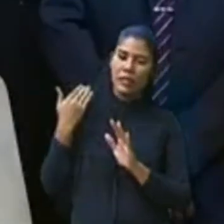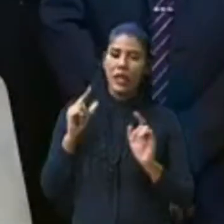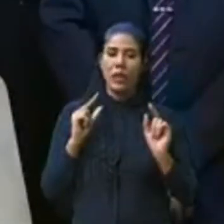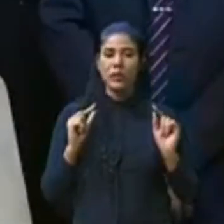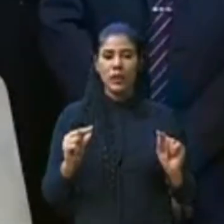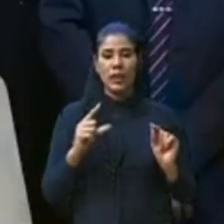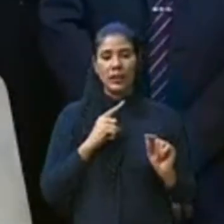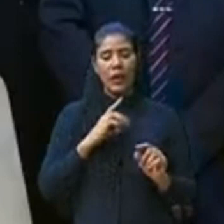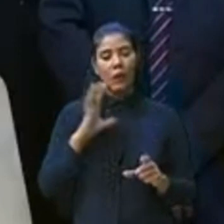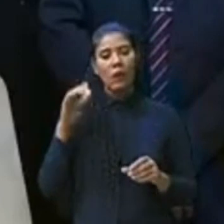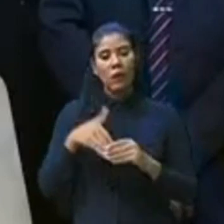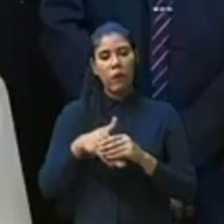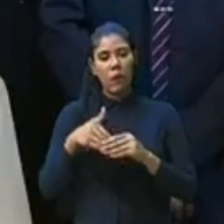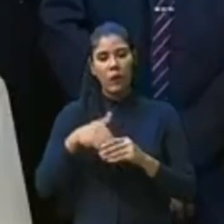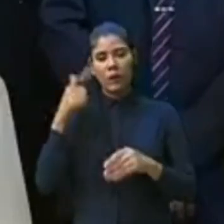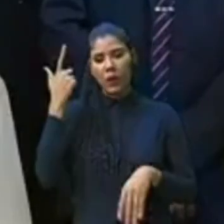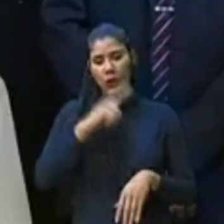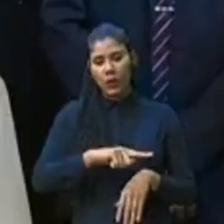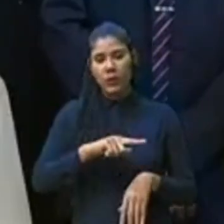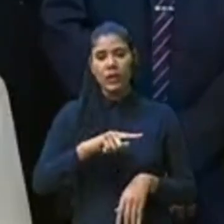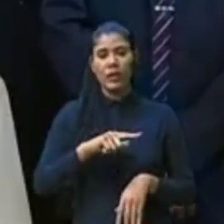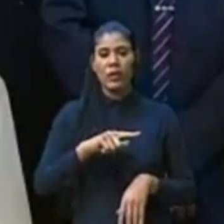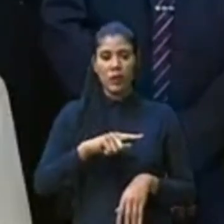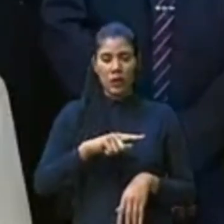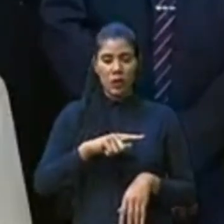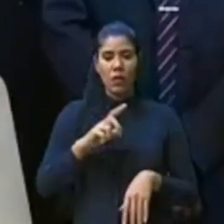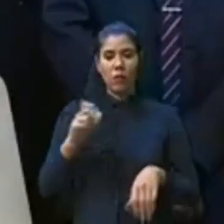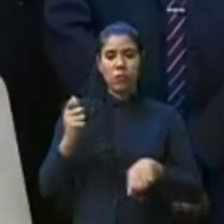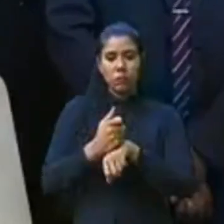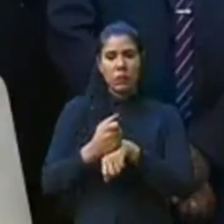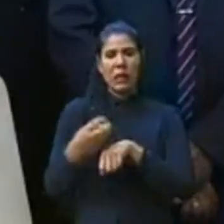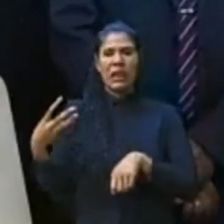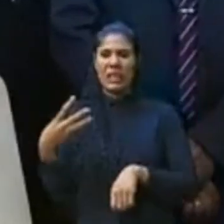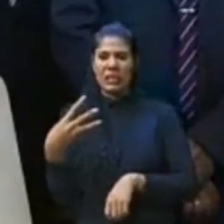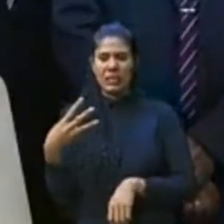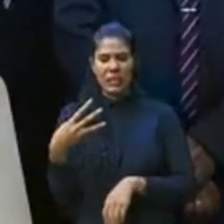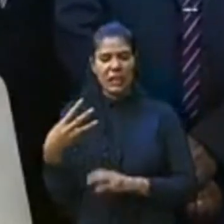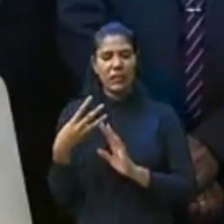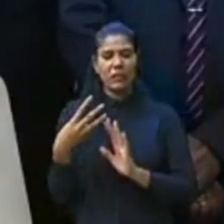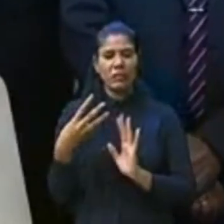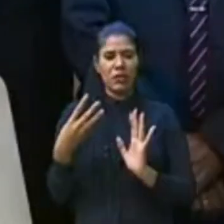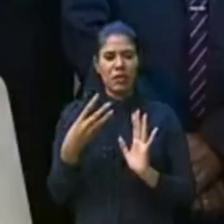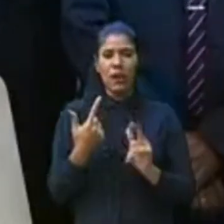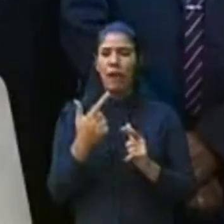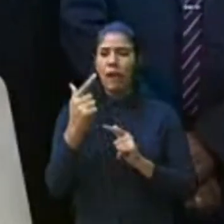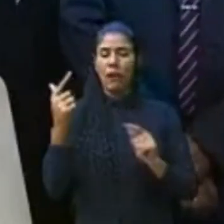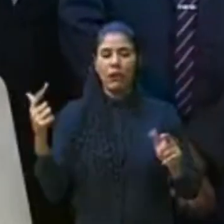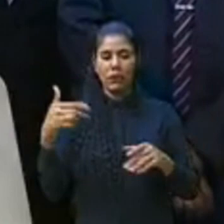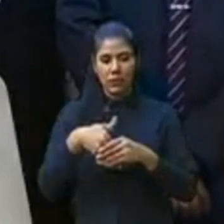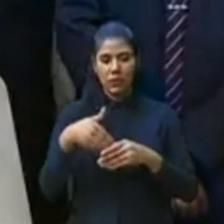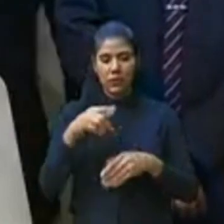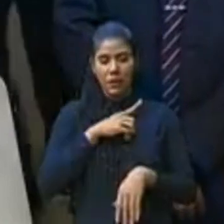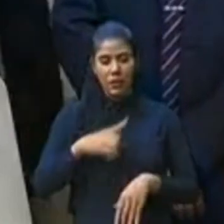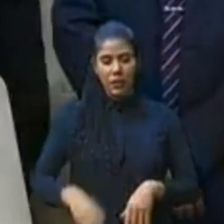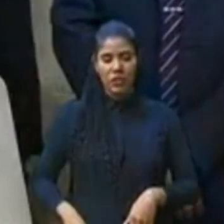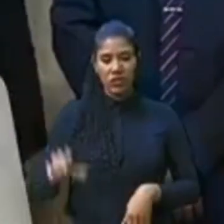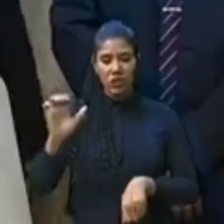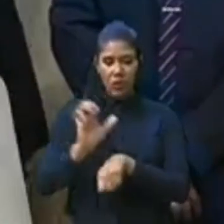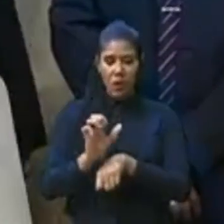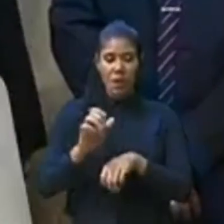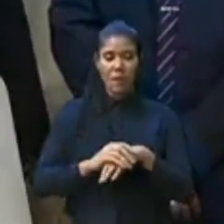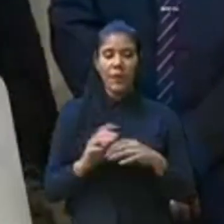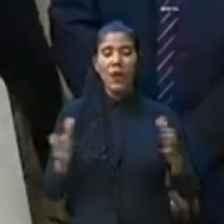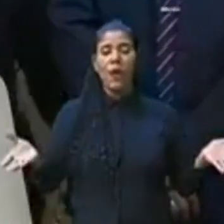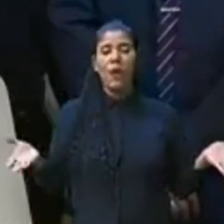ser votado e conseguiu uma terceira ou uma quarta posição noutros pleitos de eleição de deputado estadual.